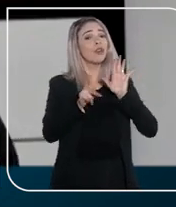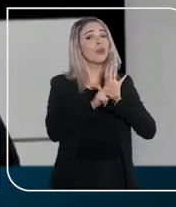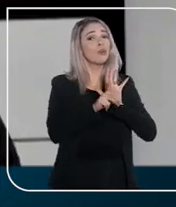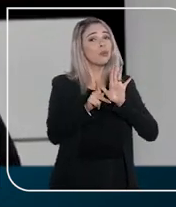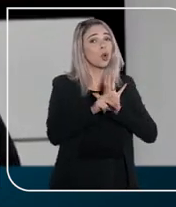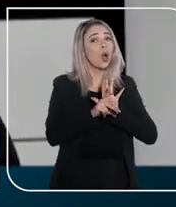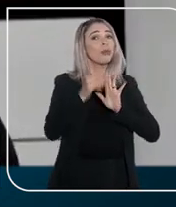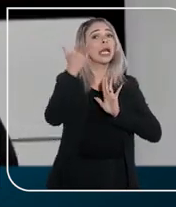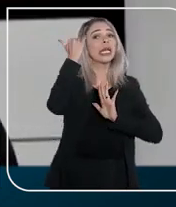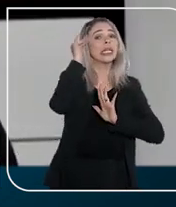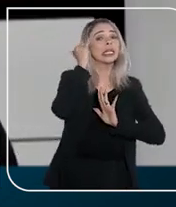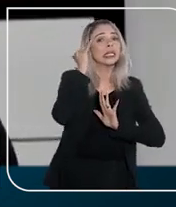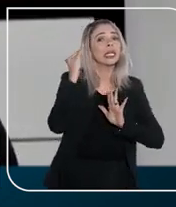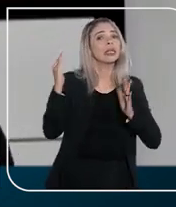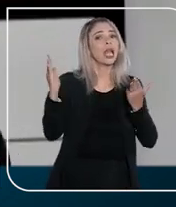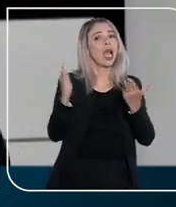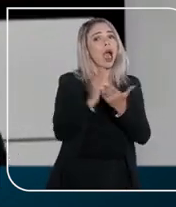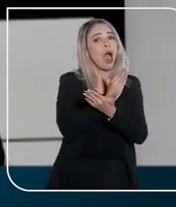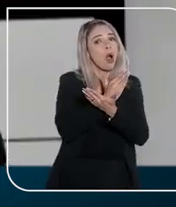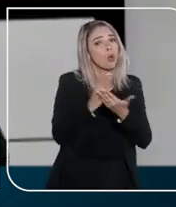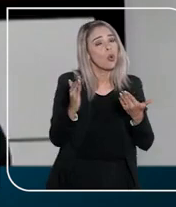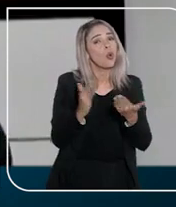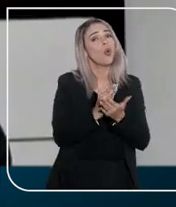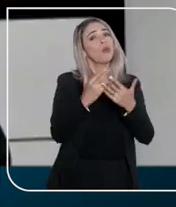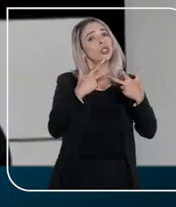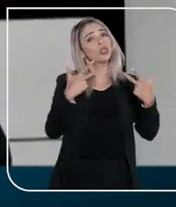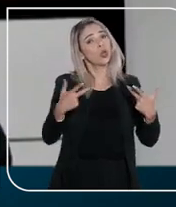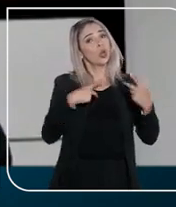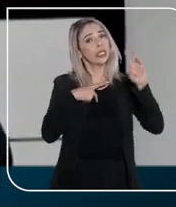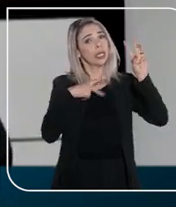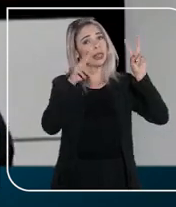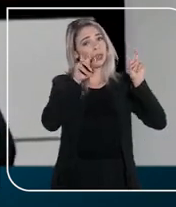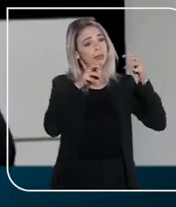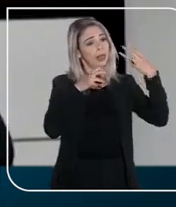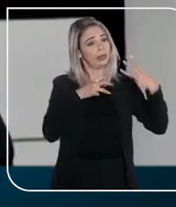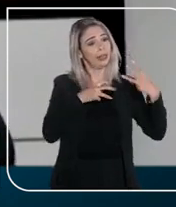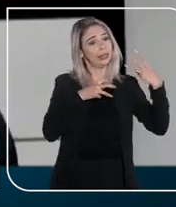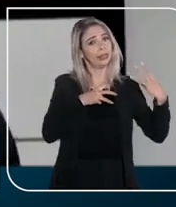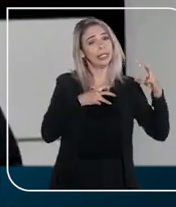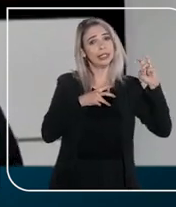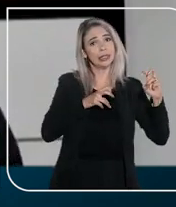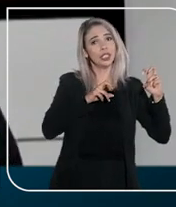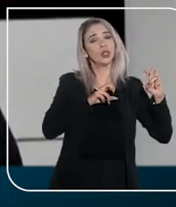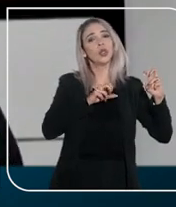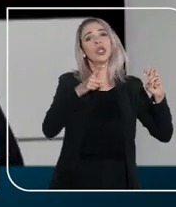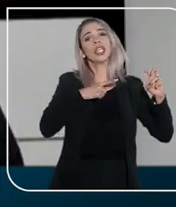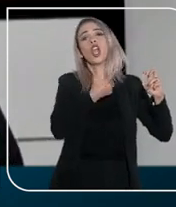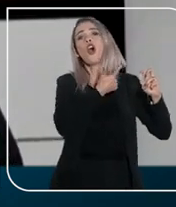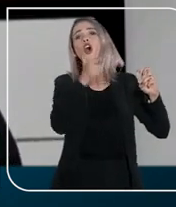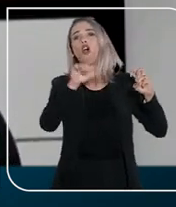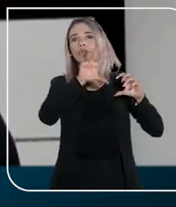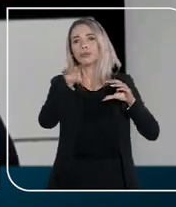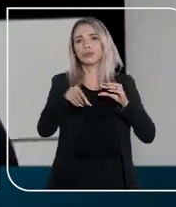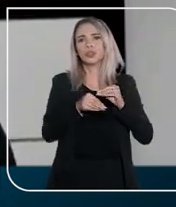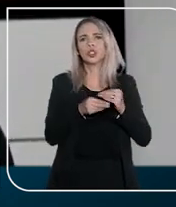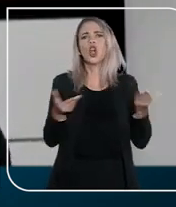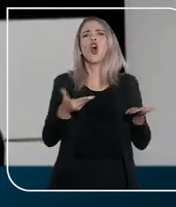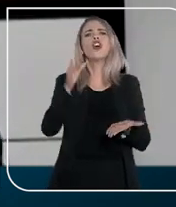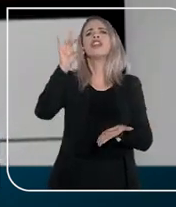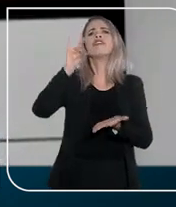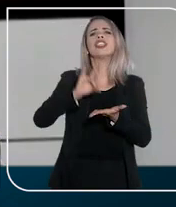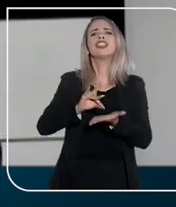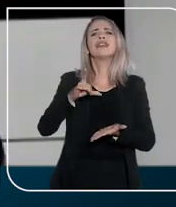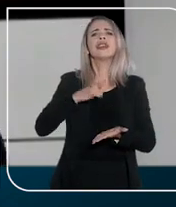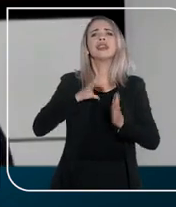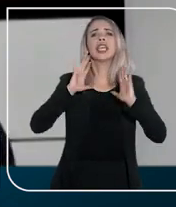entender que comportam exceções ao tema 335. Agora, o que é que nós temos de efetivo hoje? Inclusive